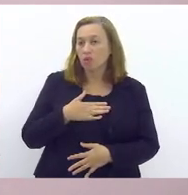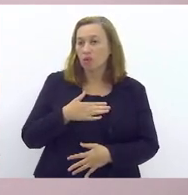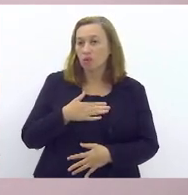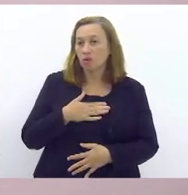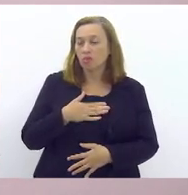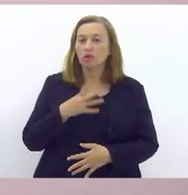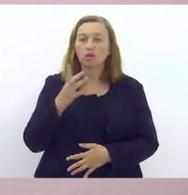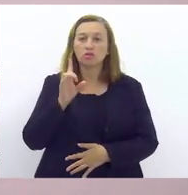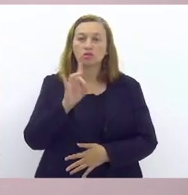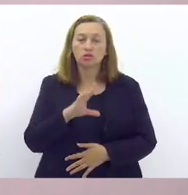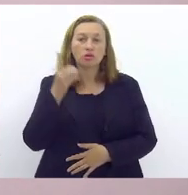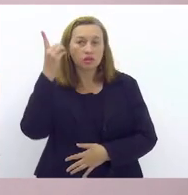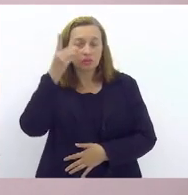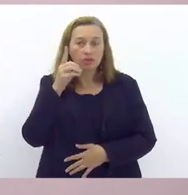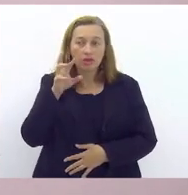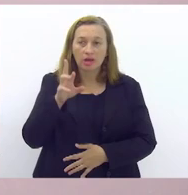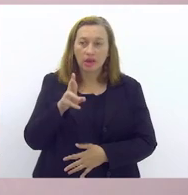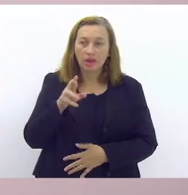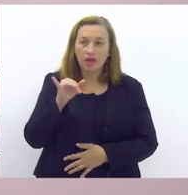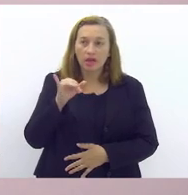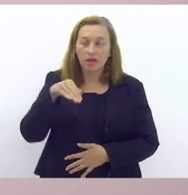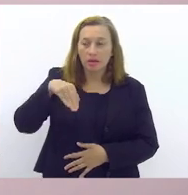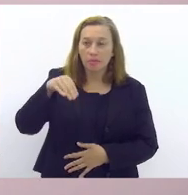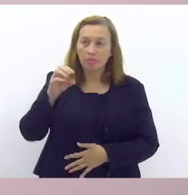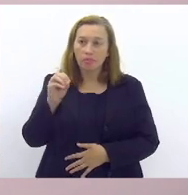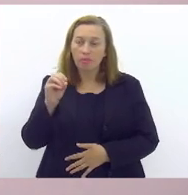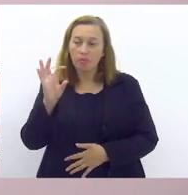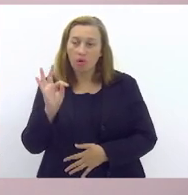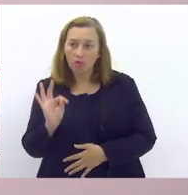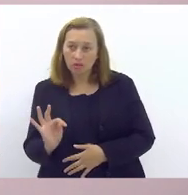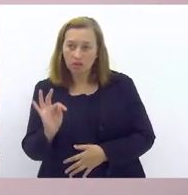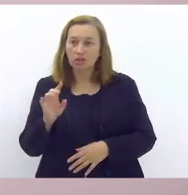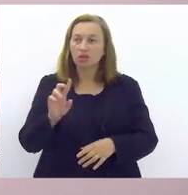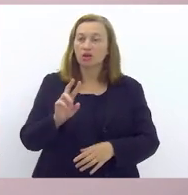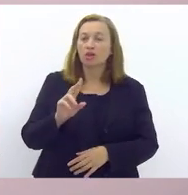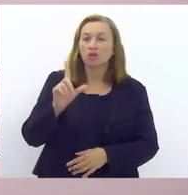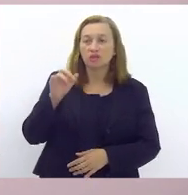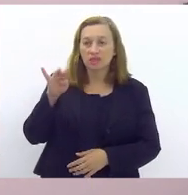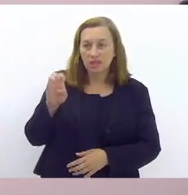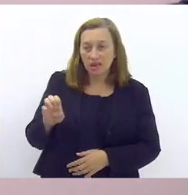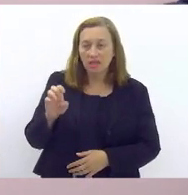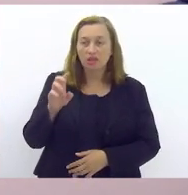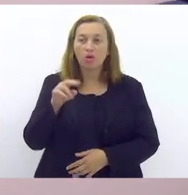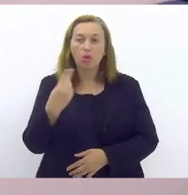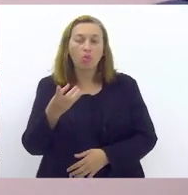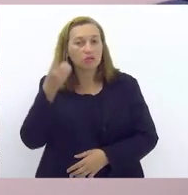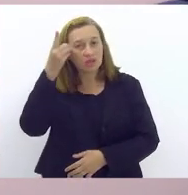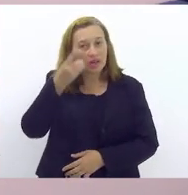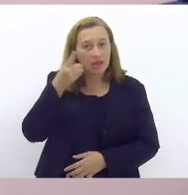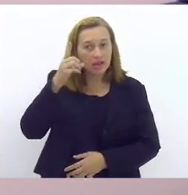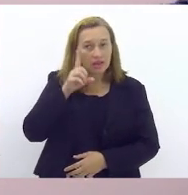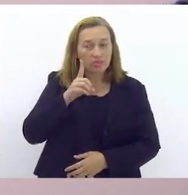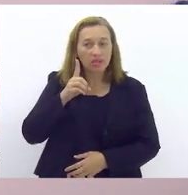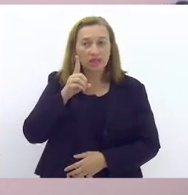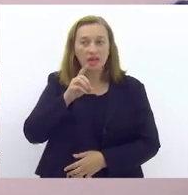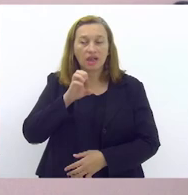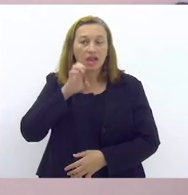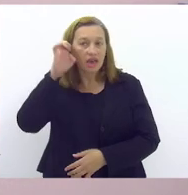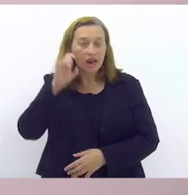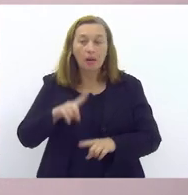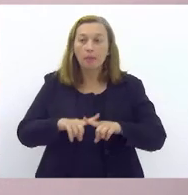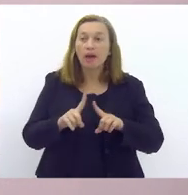do deputado Raimon, só da deputada Luciene, da deputada Élica, mas é um assunto